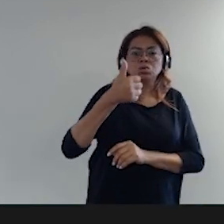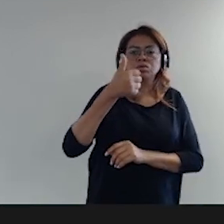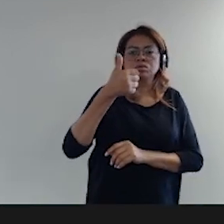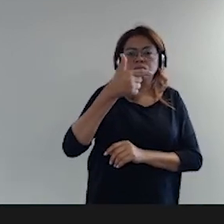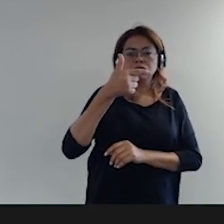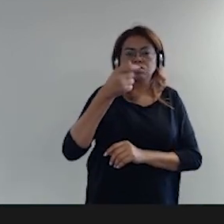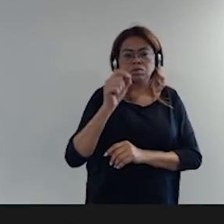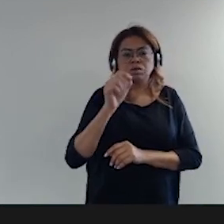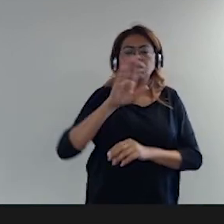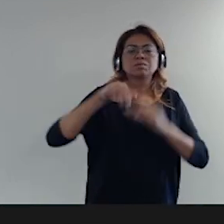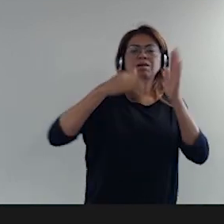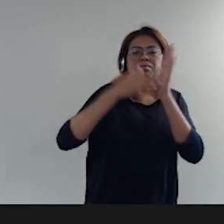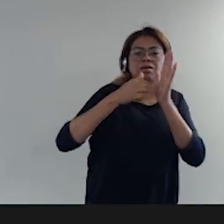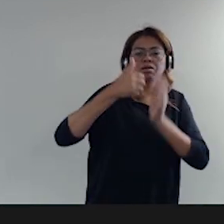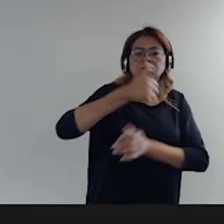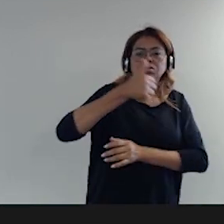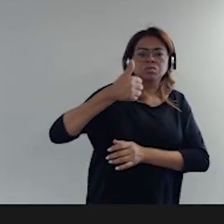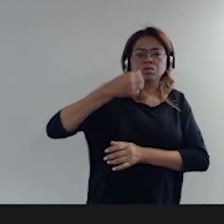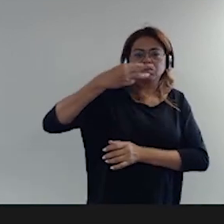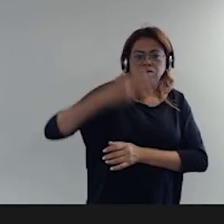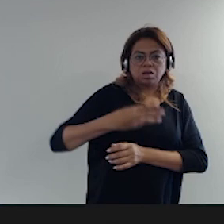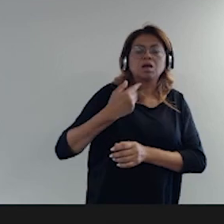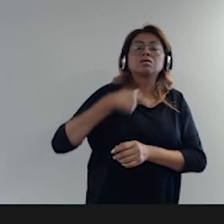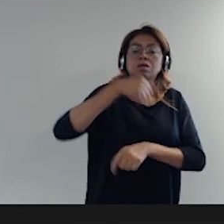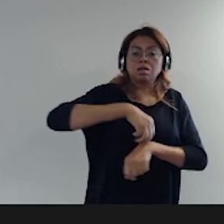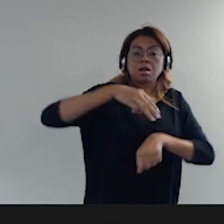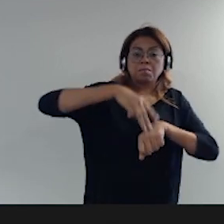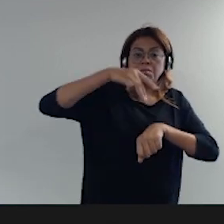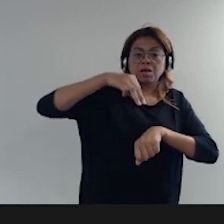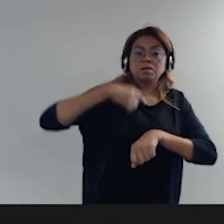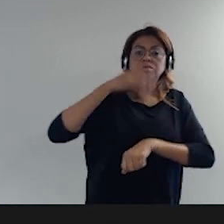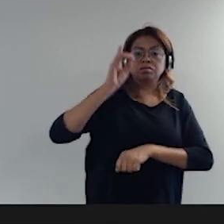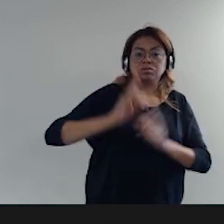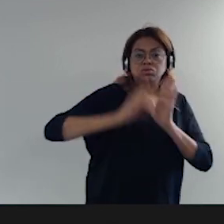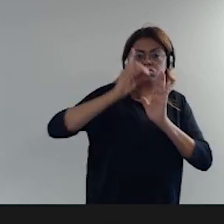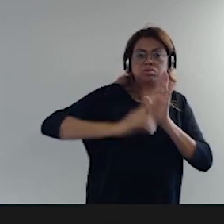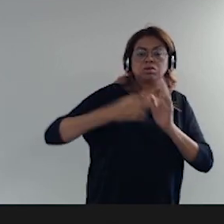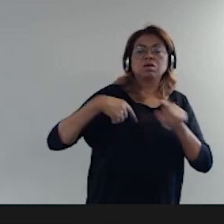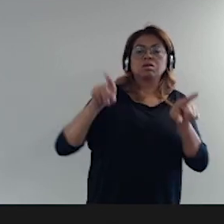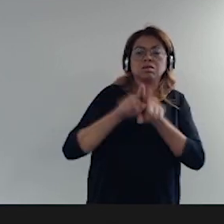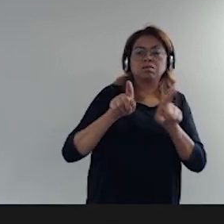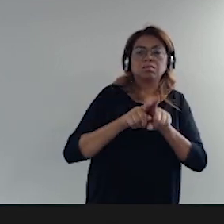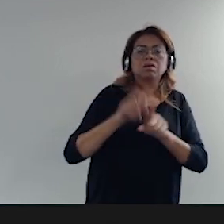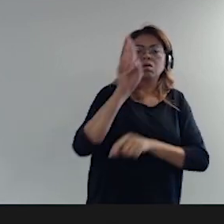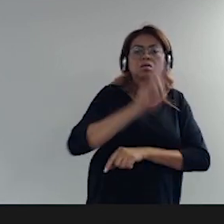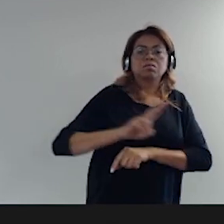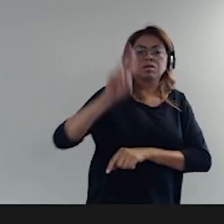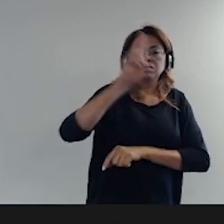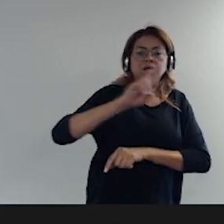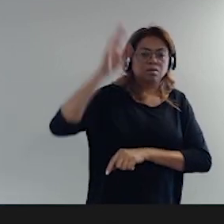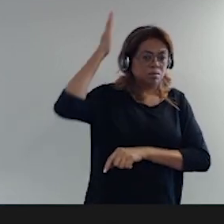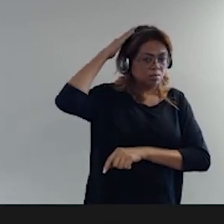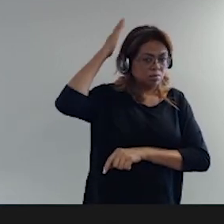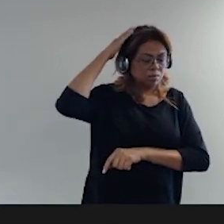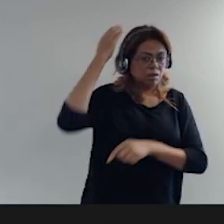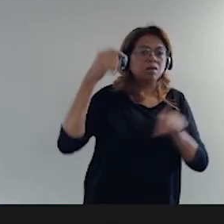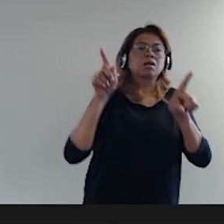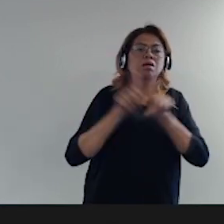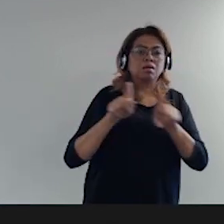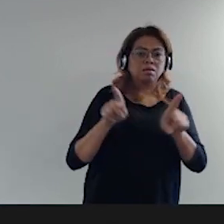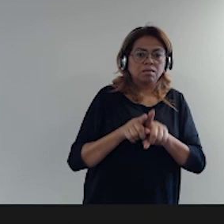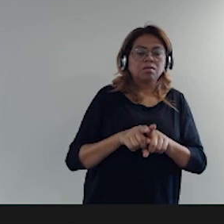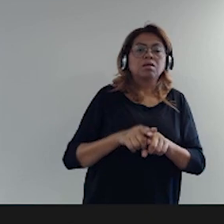mestre em Direito pela Universidade Federal do Pará, professor do Instituto de Ciências Jurídicas dessa